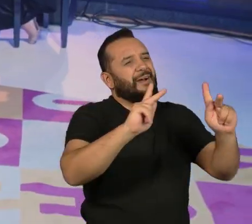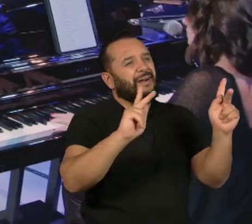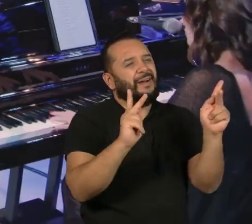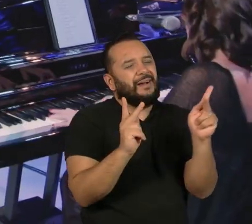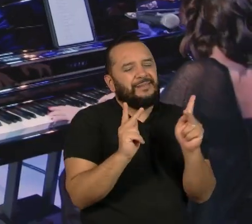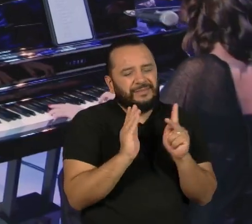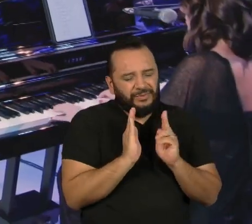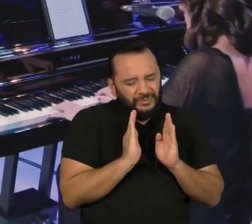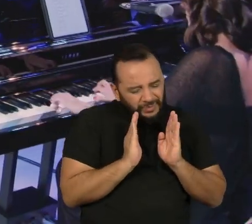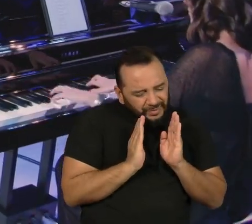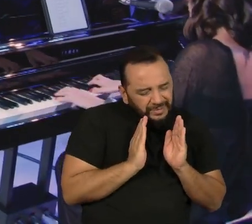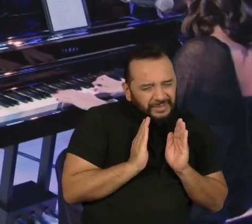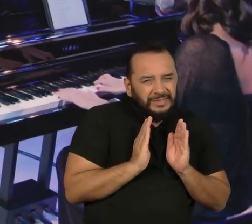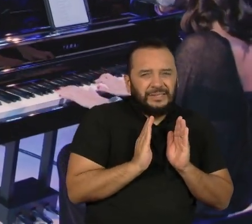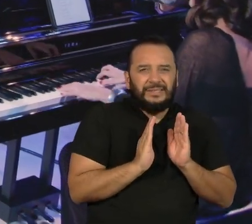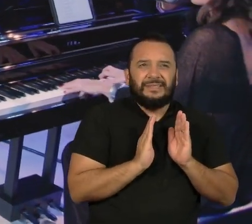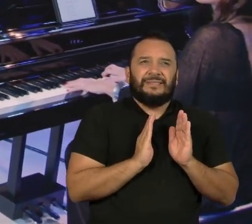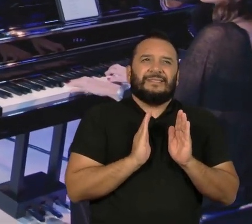paz. E